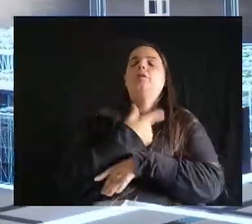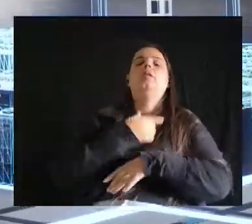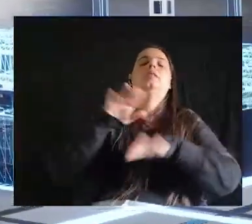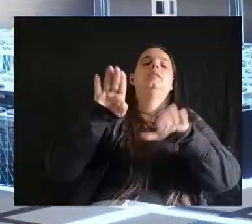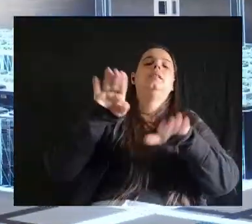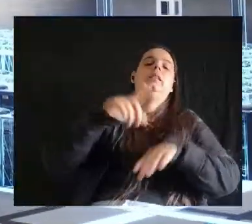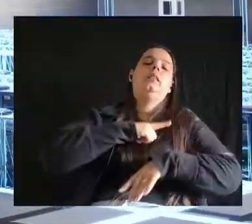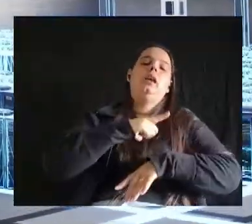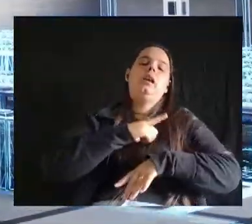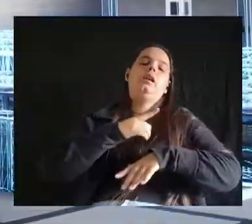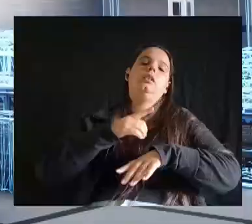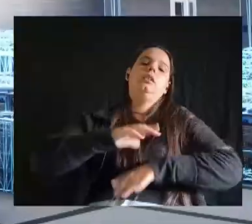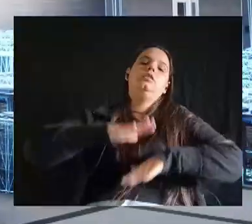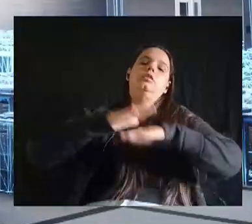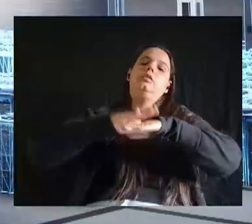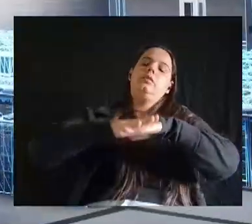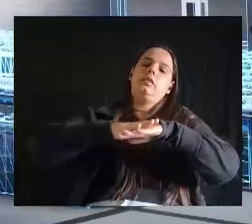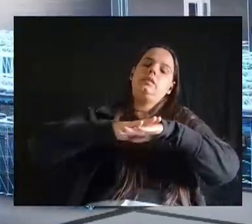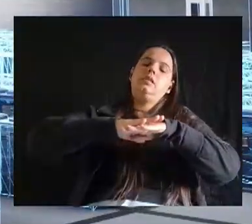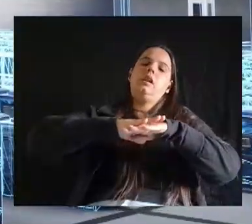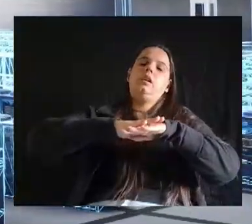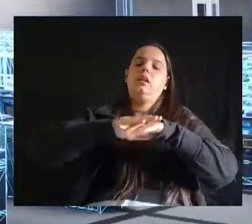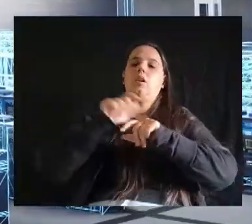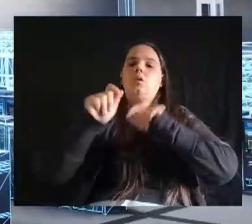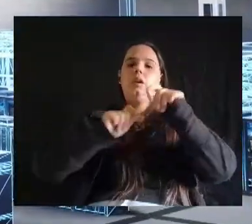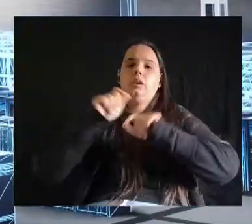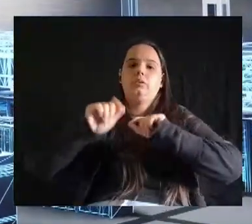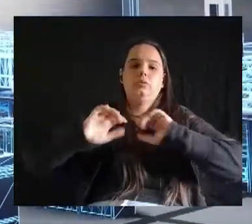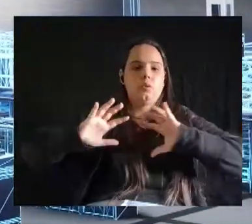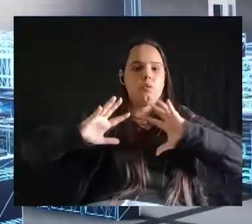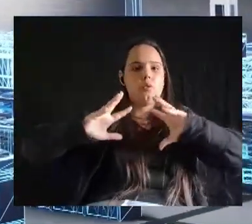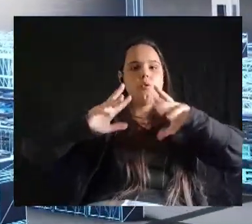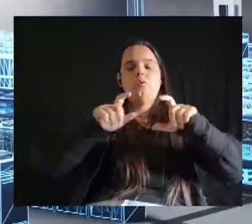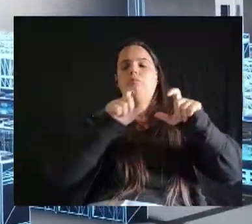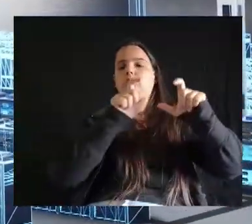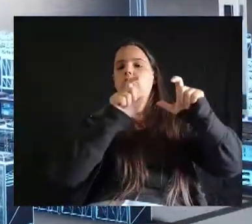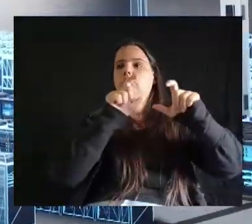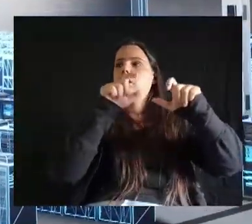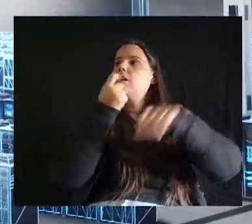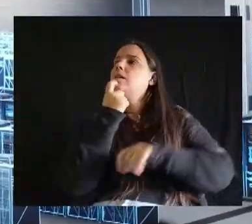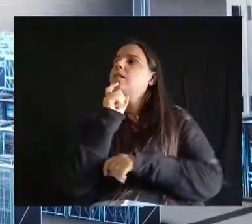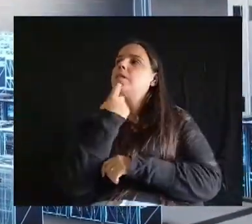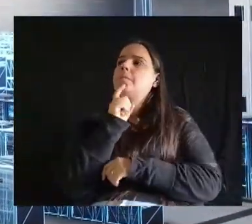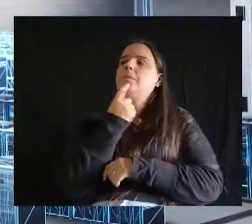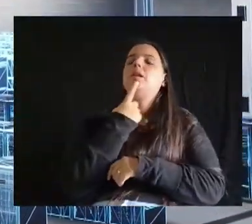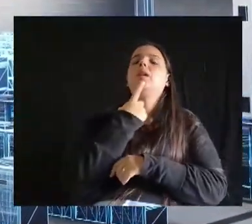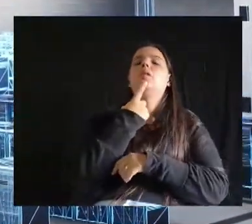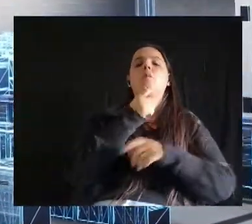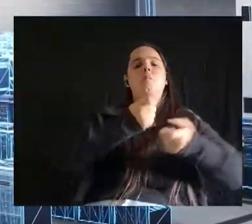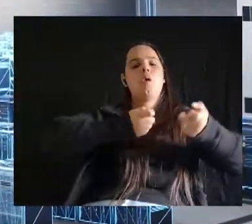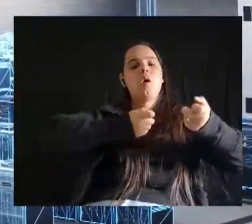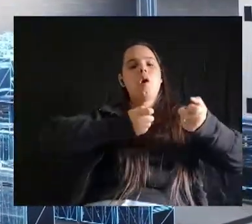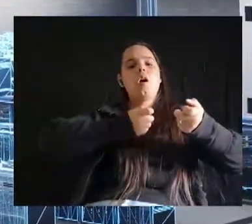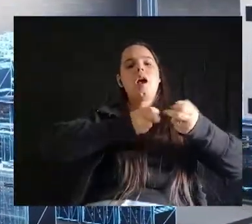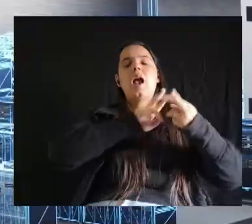e posicionar toda a região metropolitana de Campinas como protagonista, como líder desse tema no